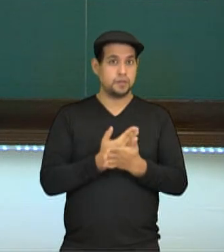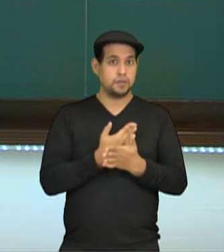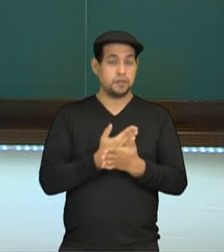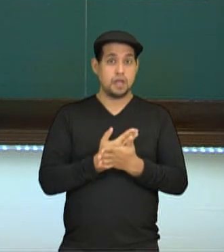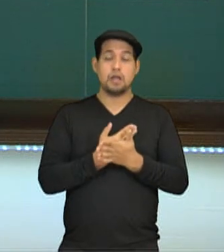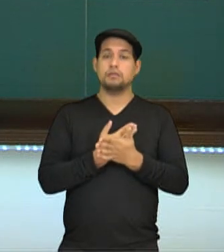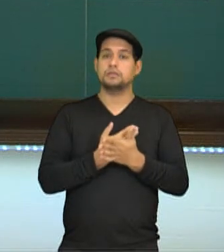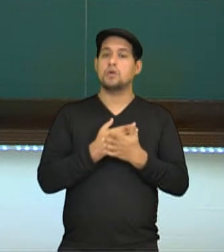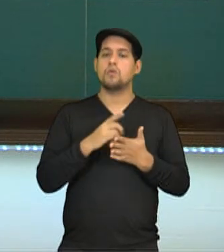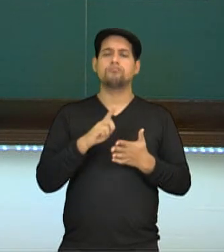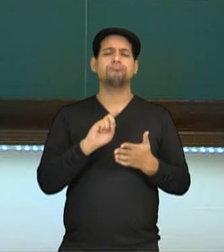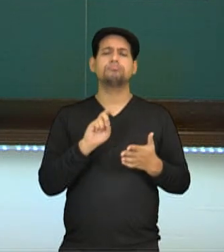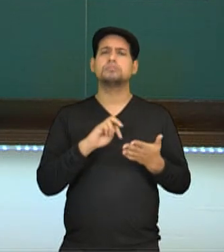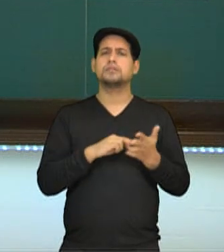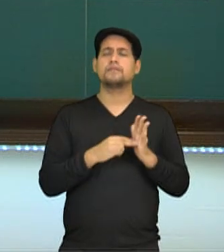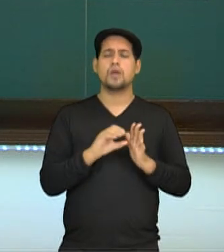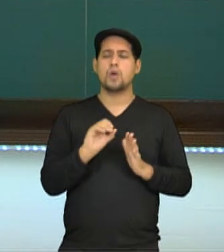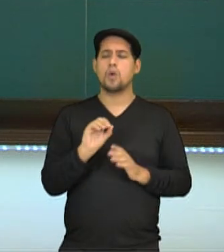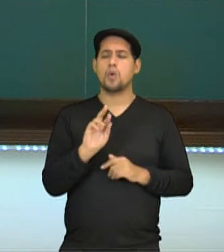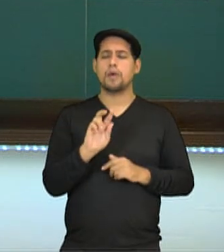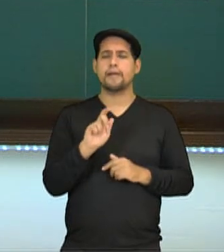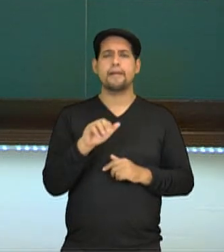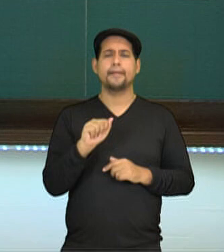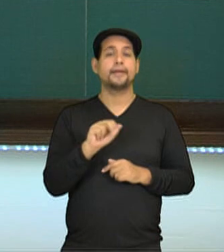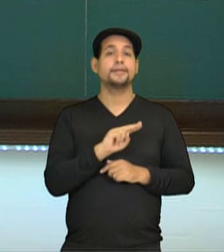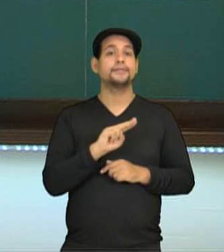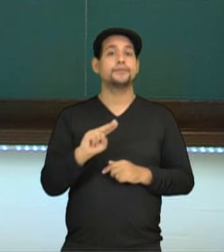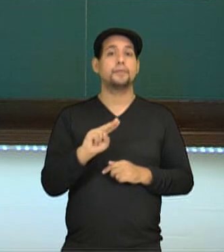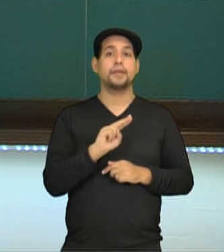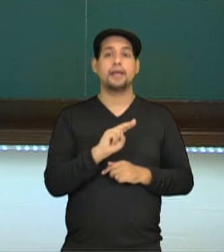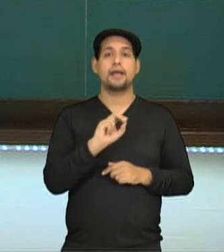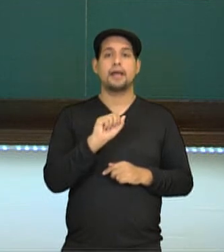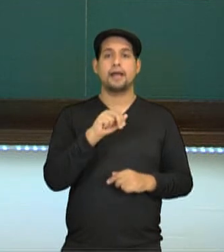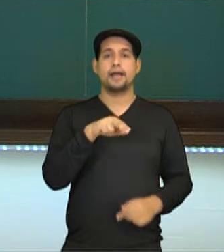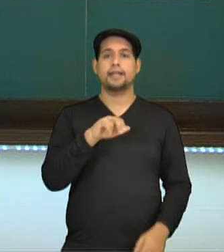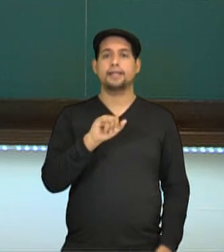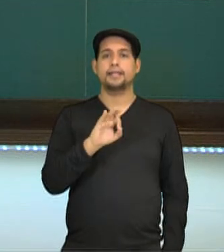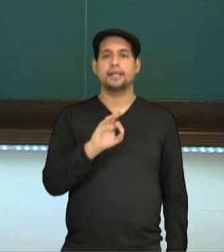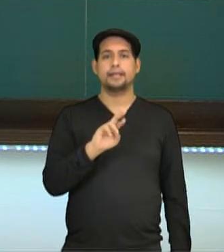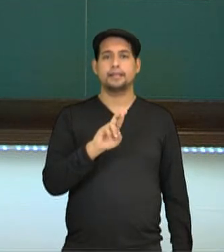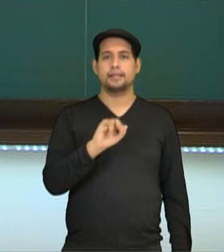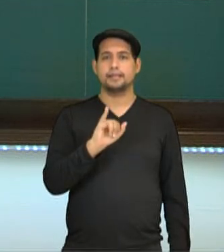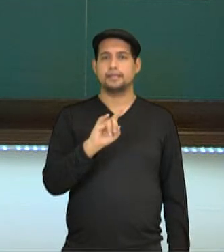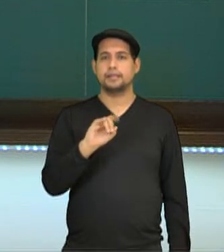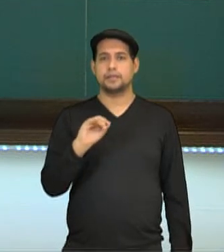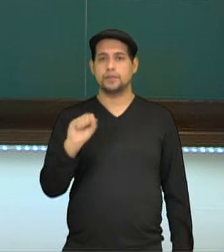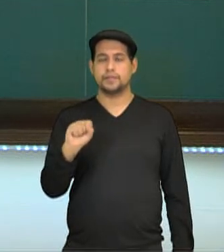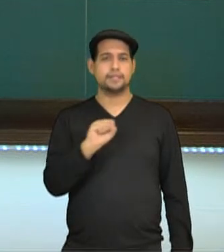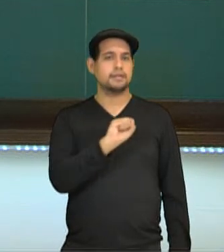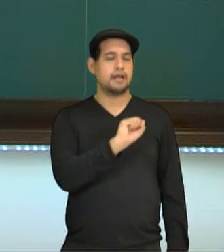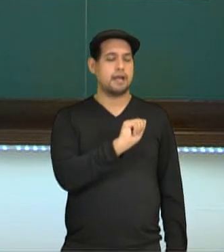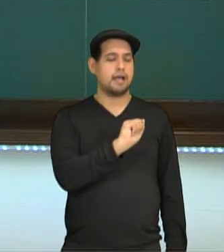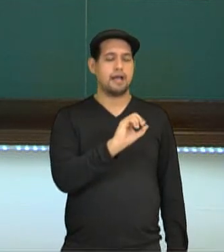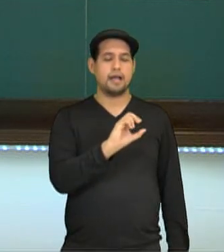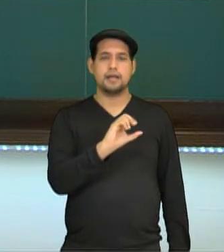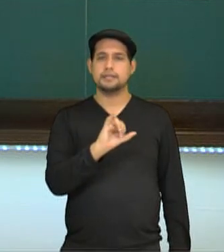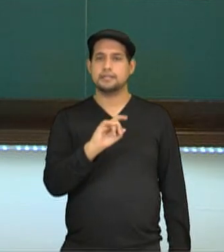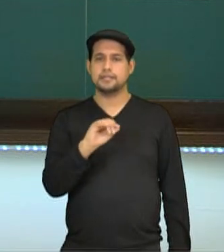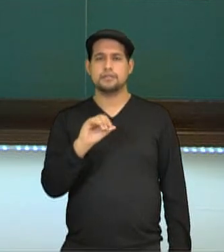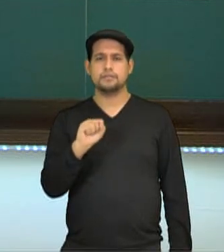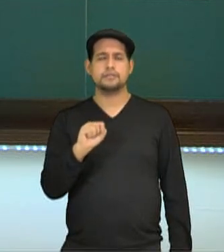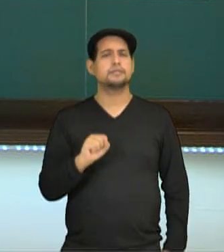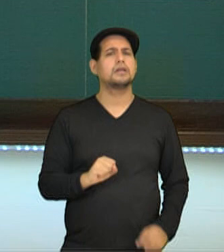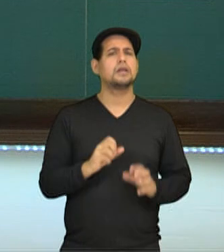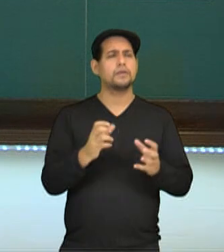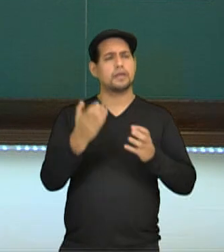estudar mais uma função orgânica denominada de anidridos ácidos. Olhe, professor,